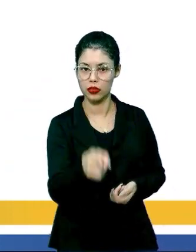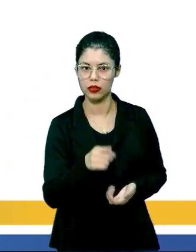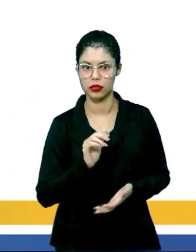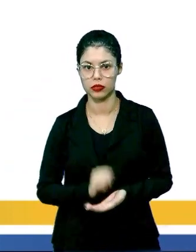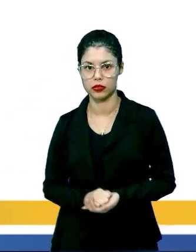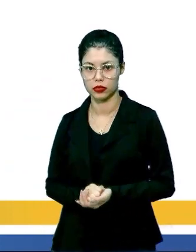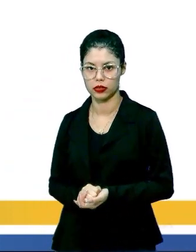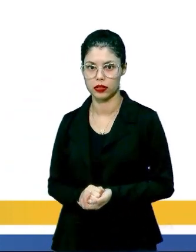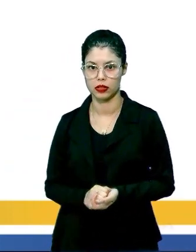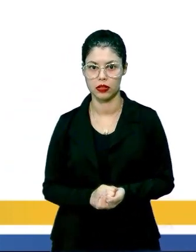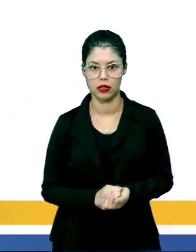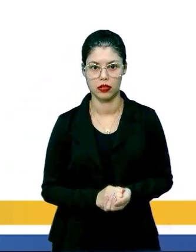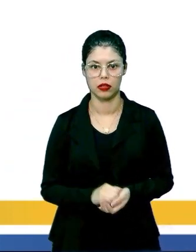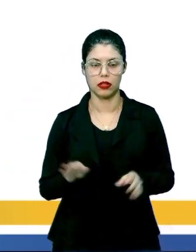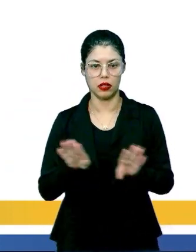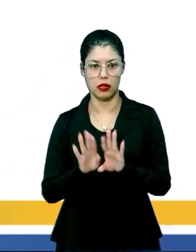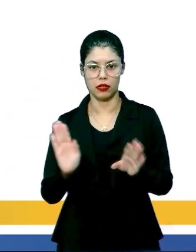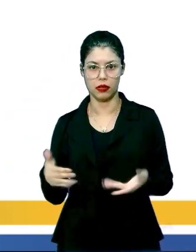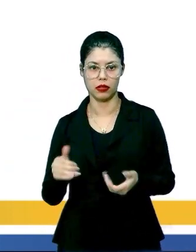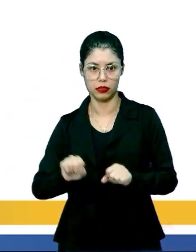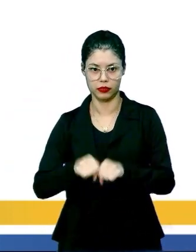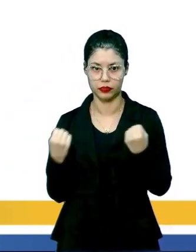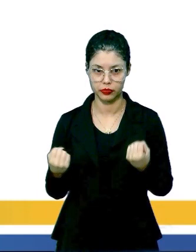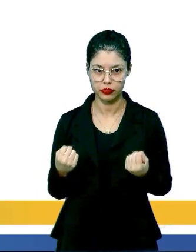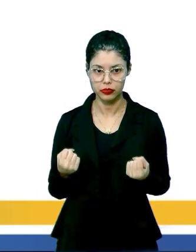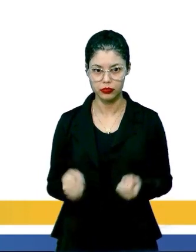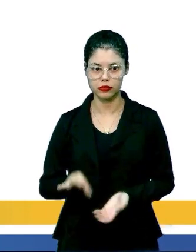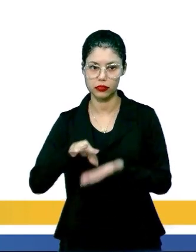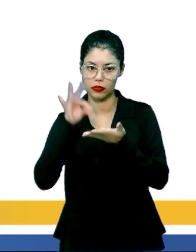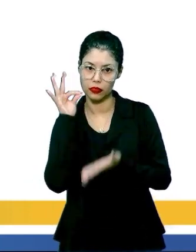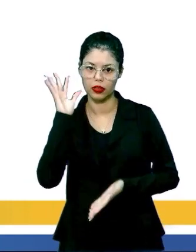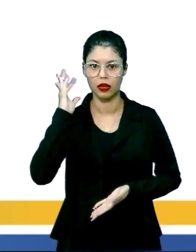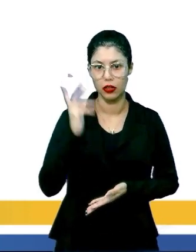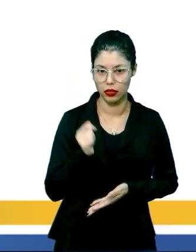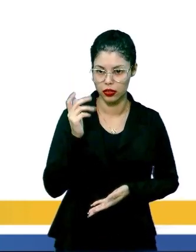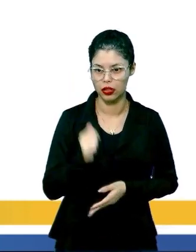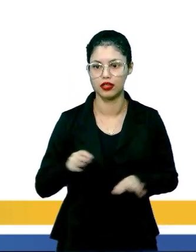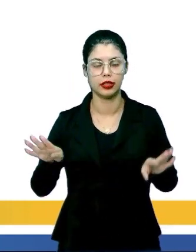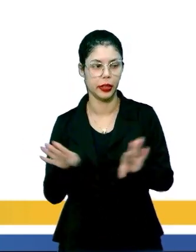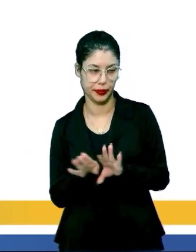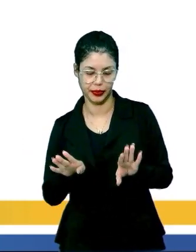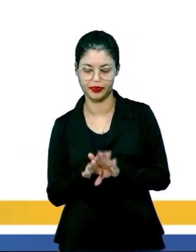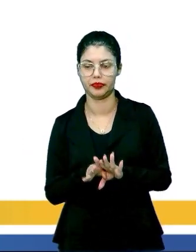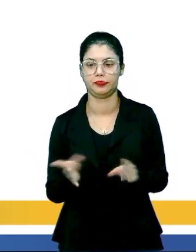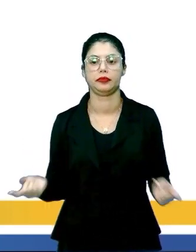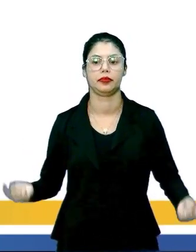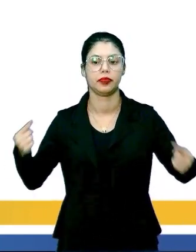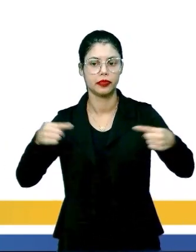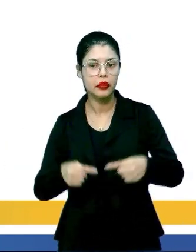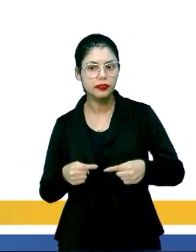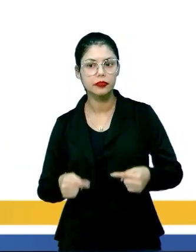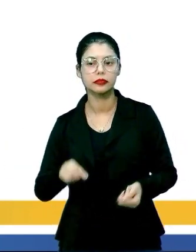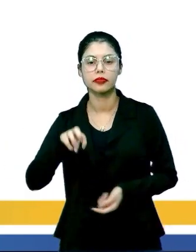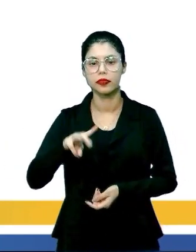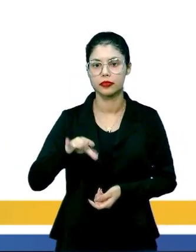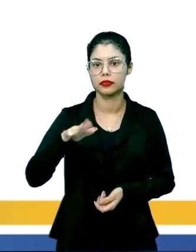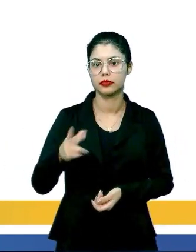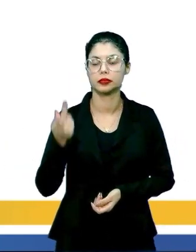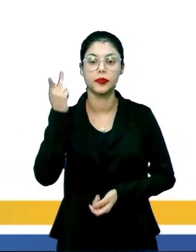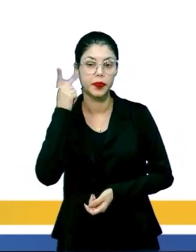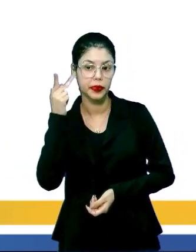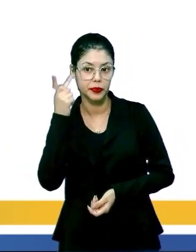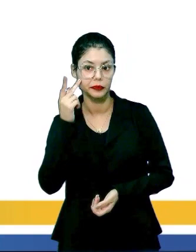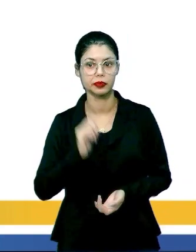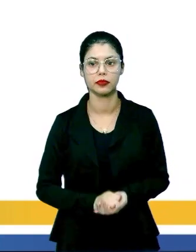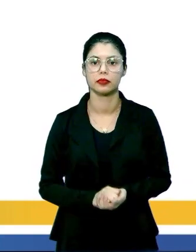tinham baixa patente. A ruptura da política do café com leite, né? Aquela briga de mineiros e paulistas vai